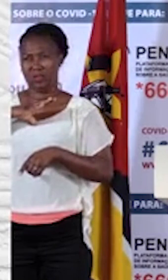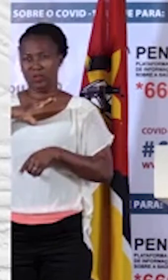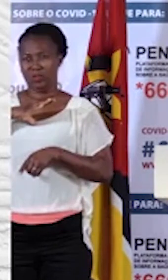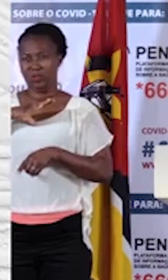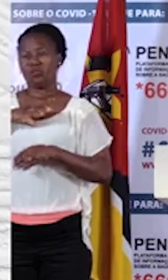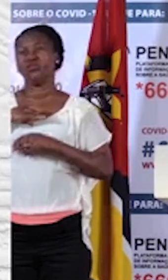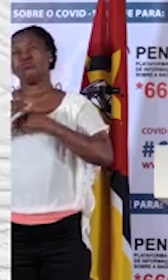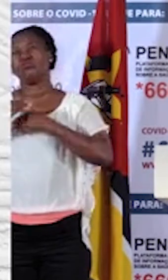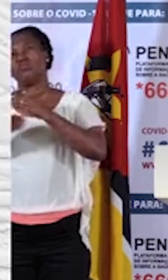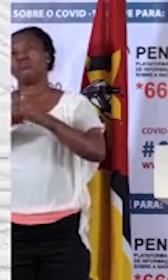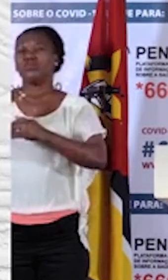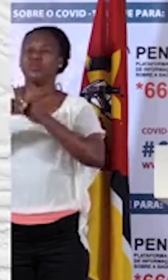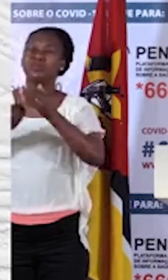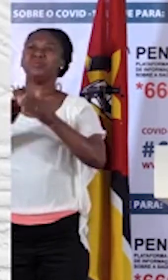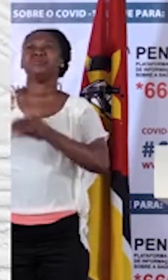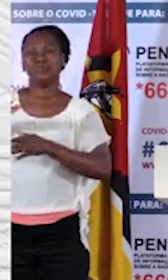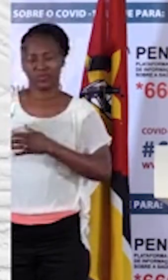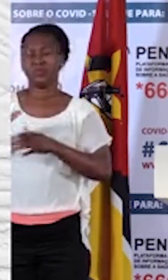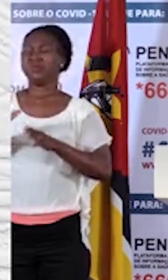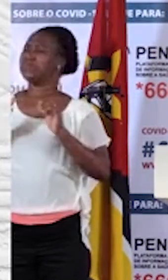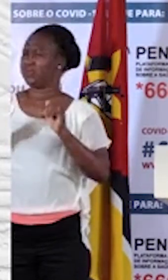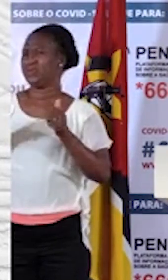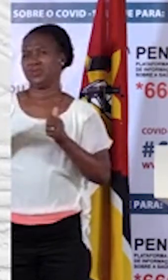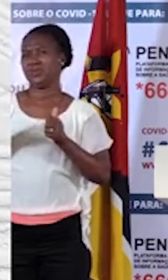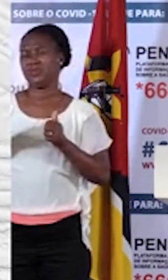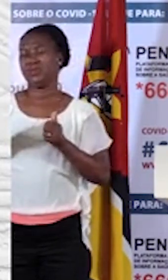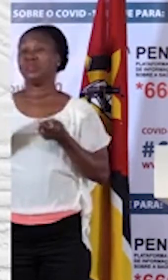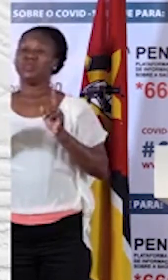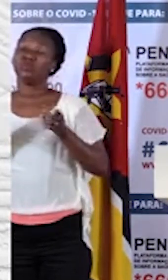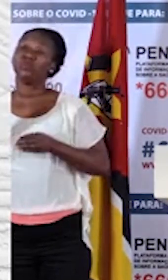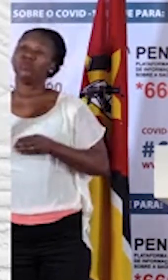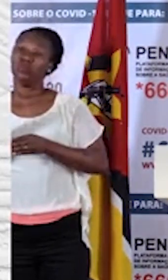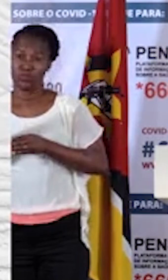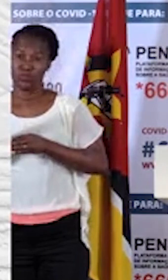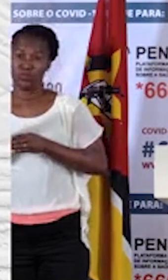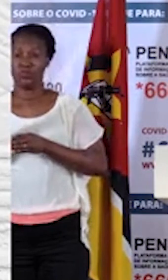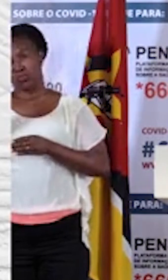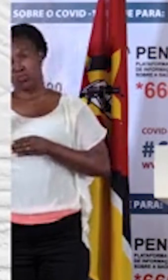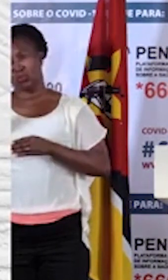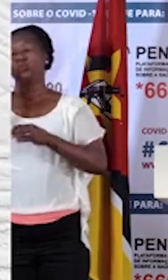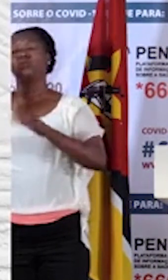favoravelmente e estão bem e provavelmente em pouco tempo poderão ter alta.